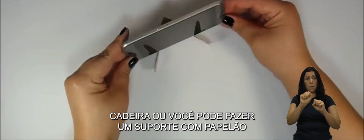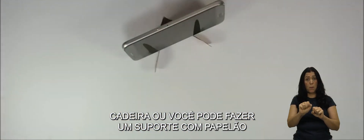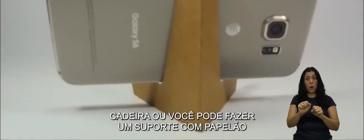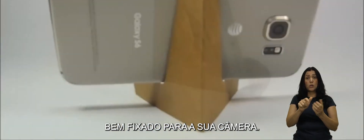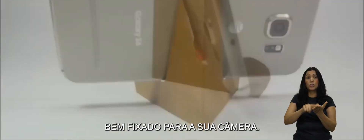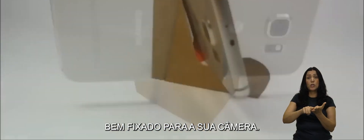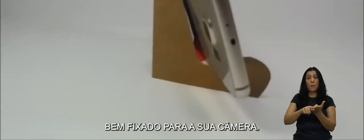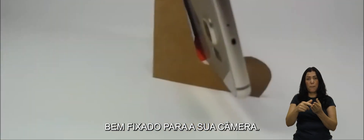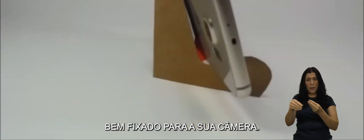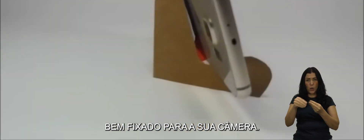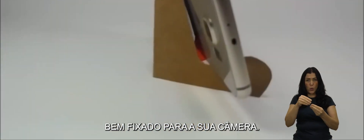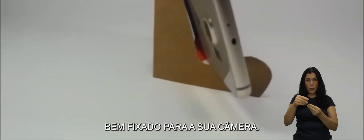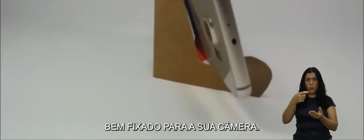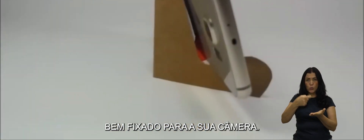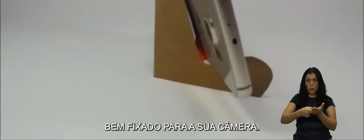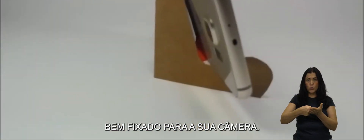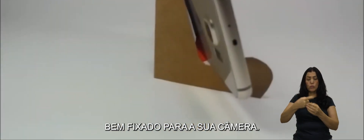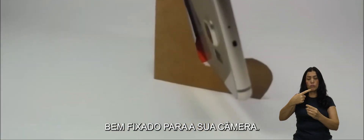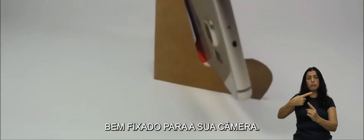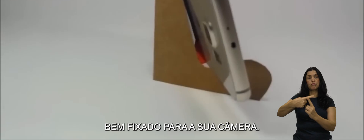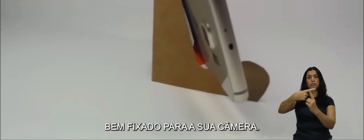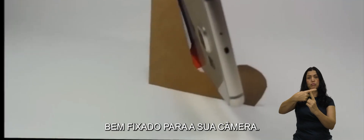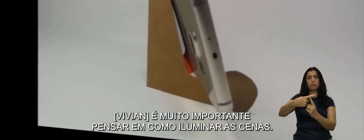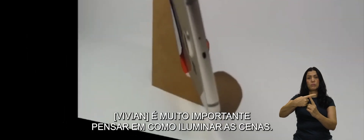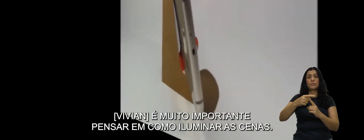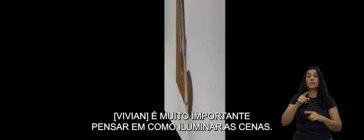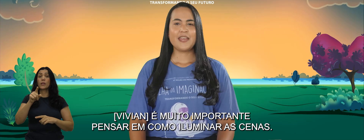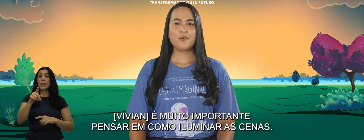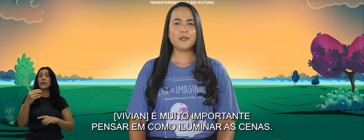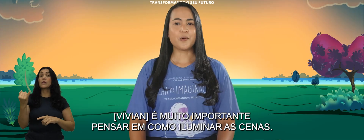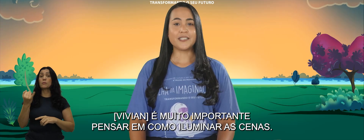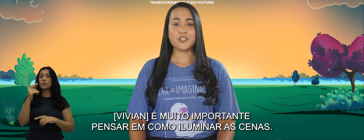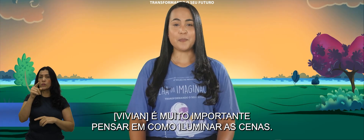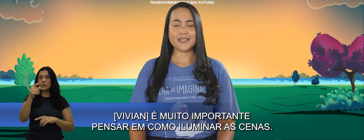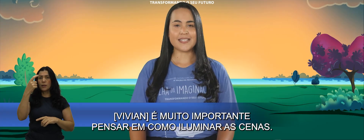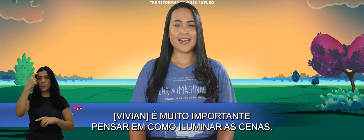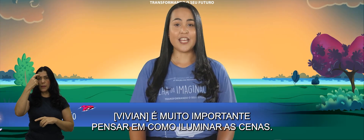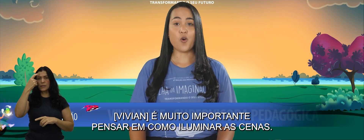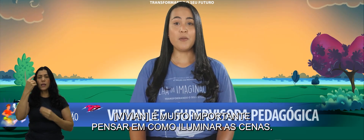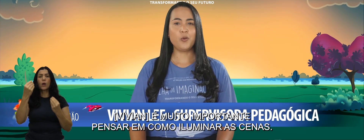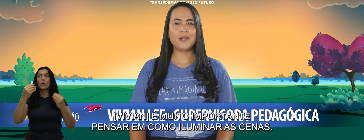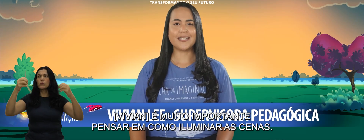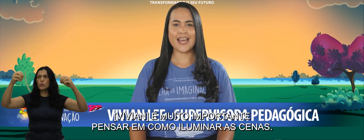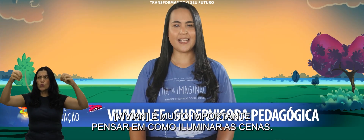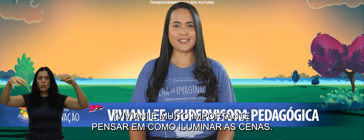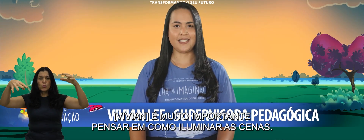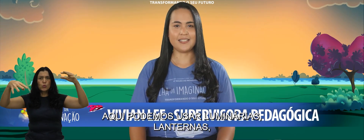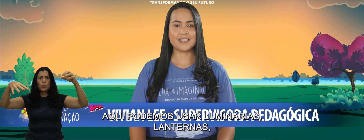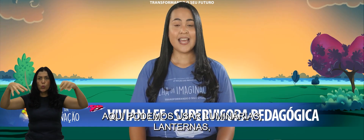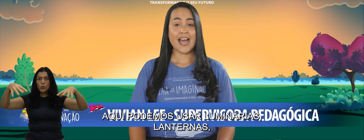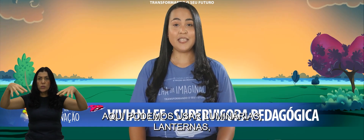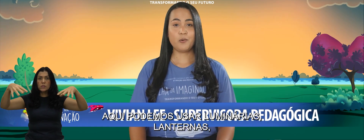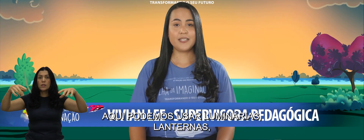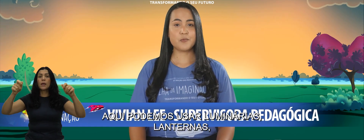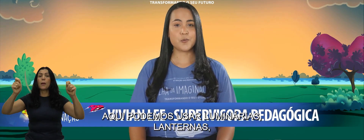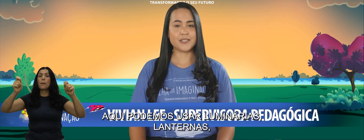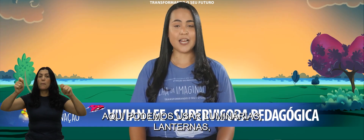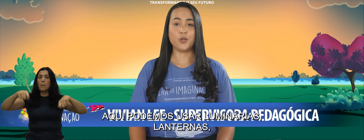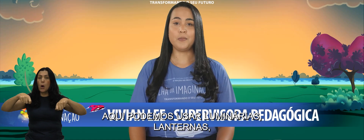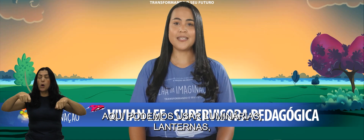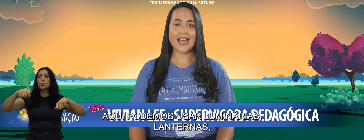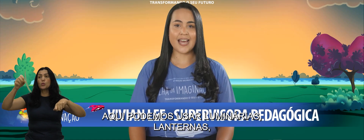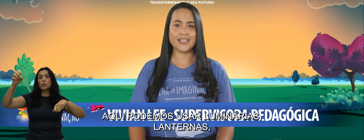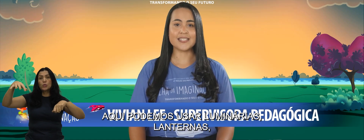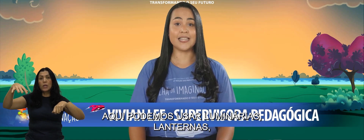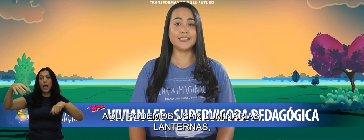suporte com papelão bem fixado para a sua câmera. É muito importante pensar em como iluminar as cenas. Aqui podemos